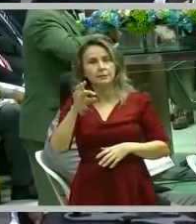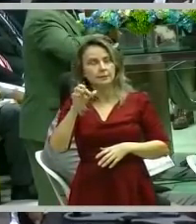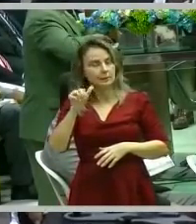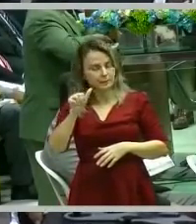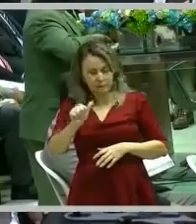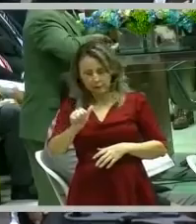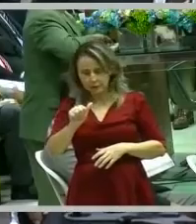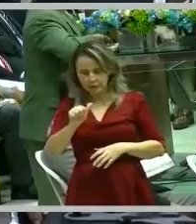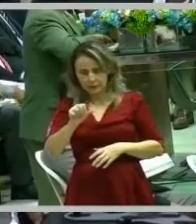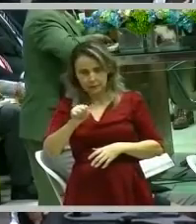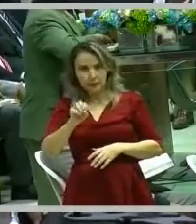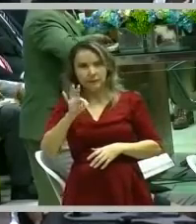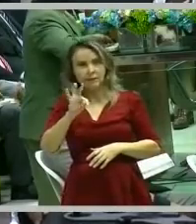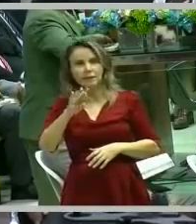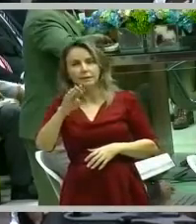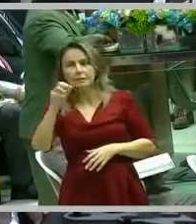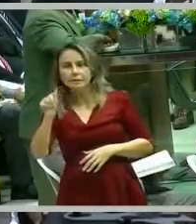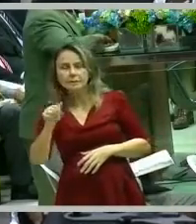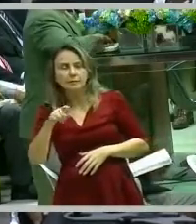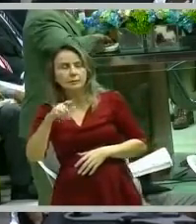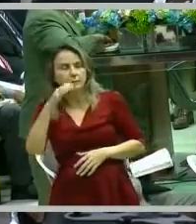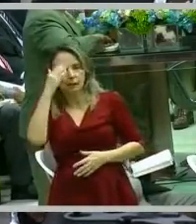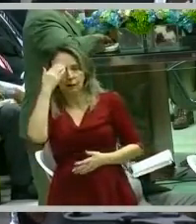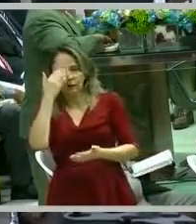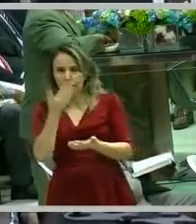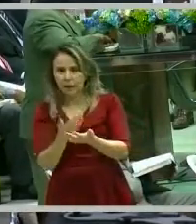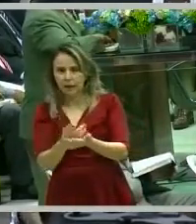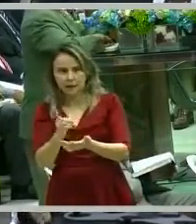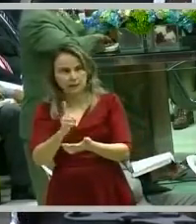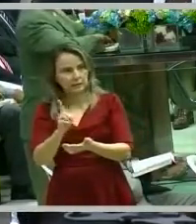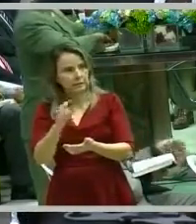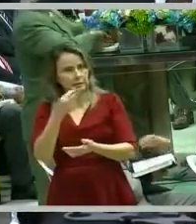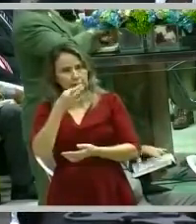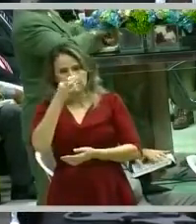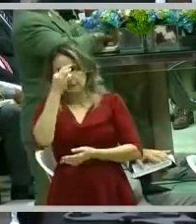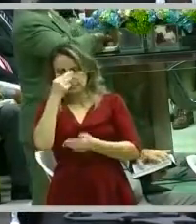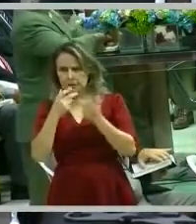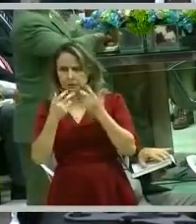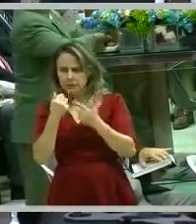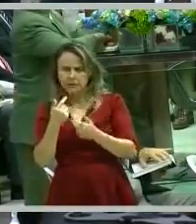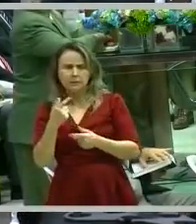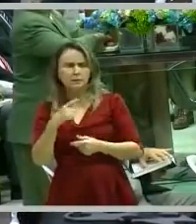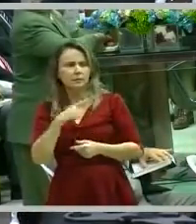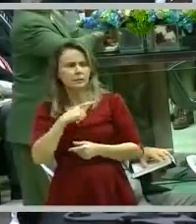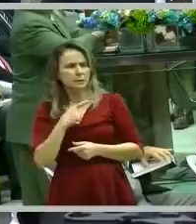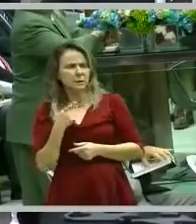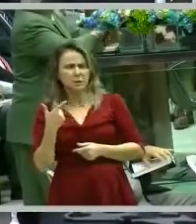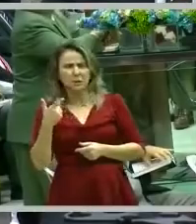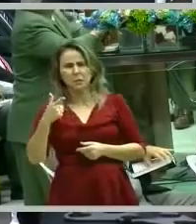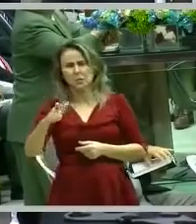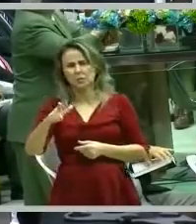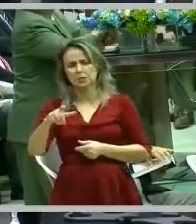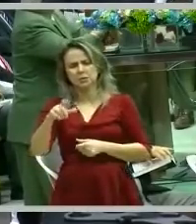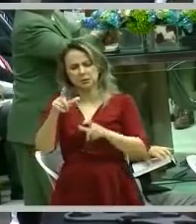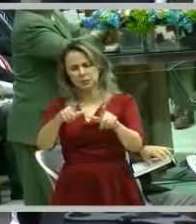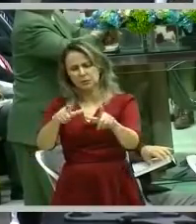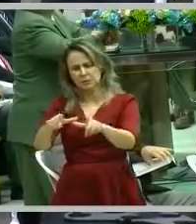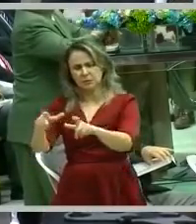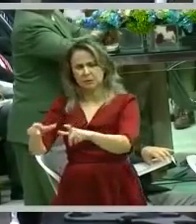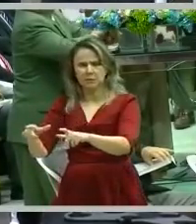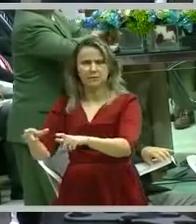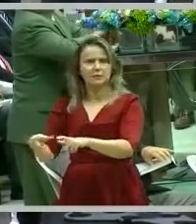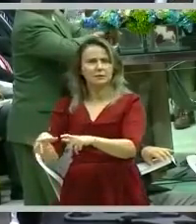nem vai. Né? Distrito de Ibateguara. E para lá tem outros lugares chamado Jussara, chamado não sei o